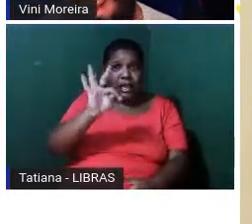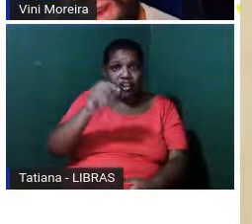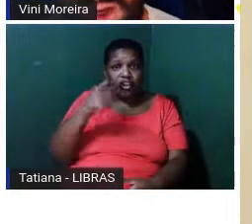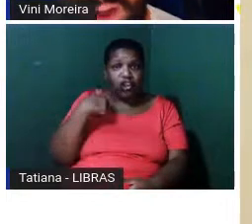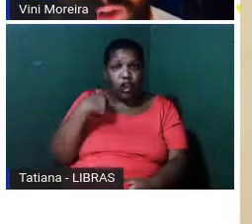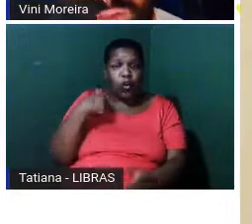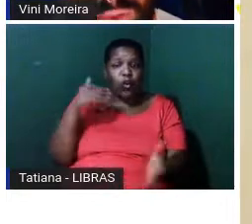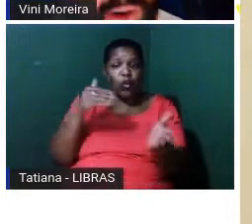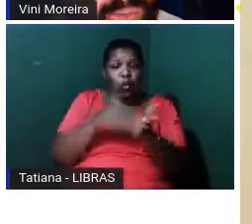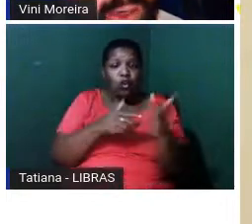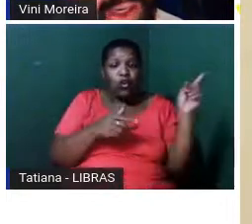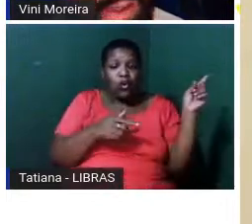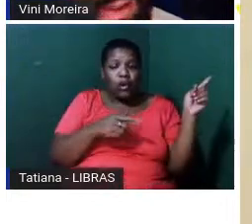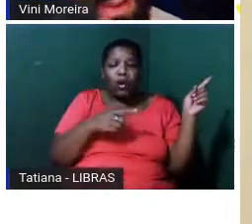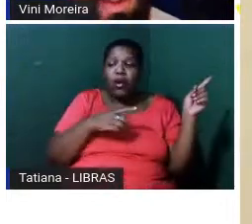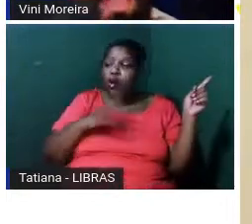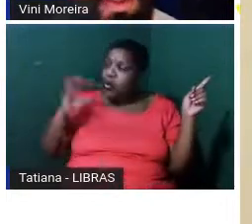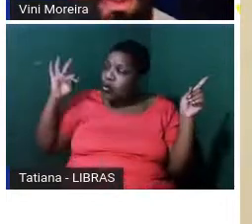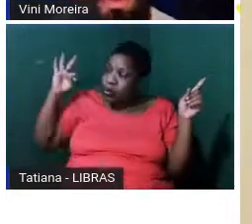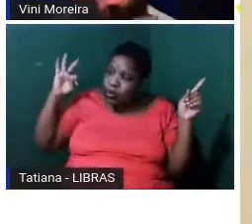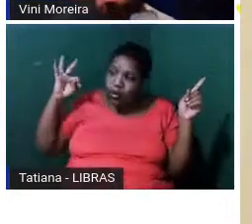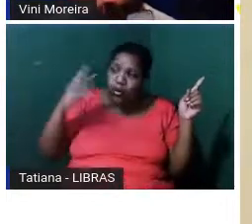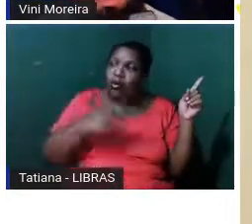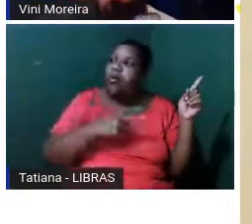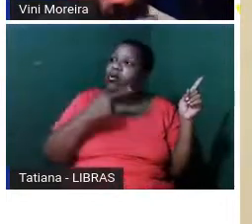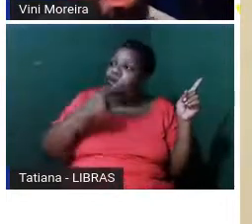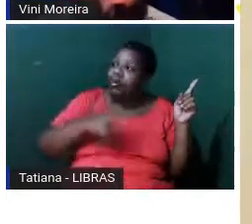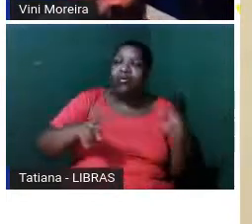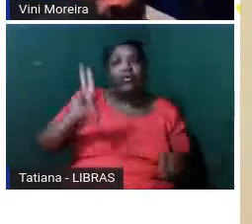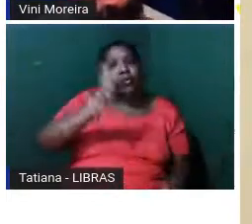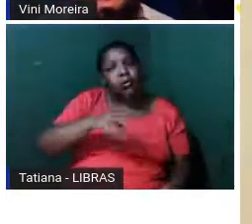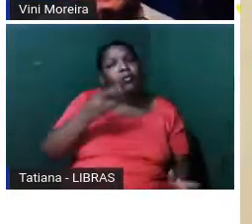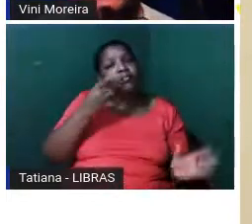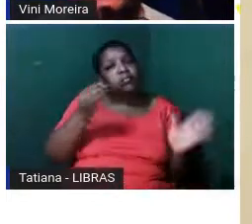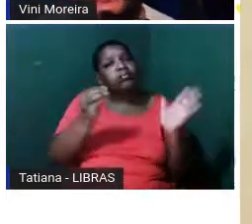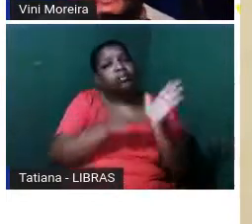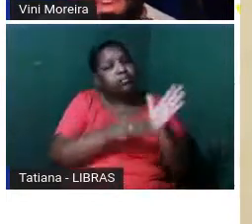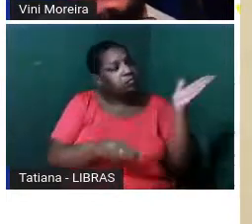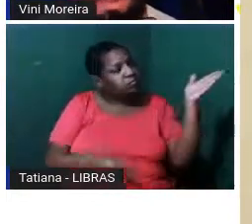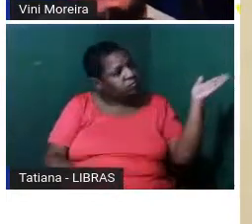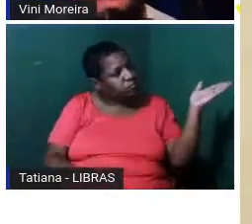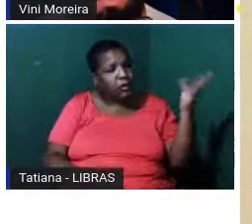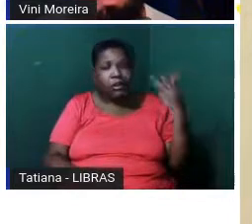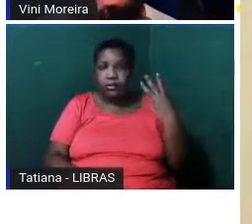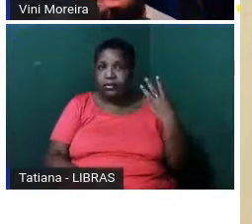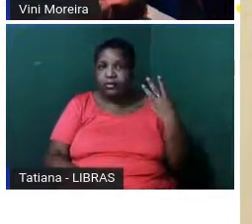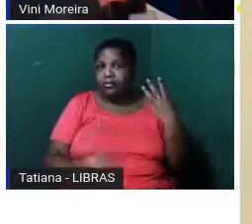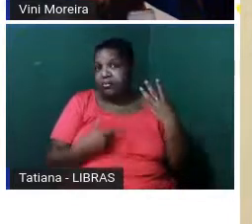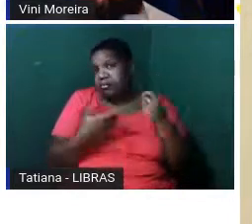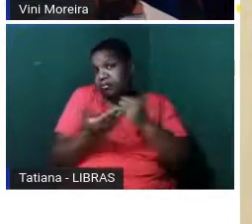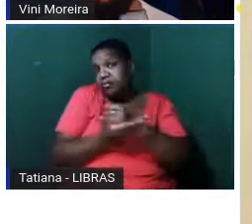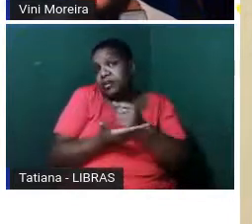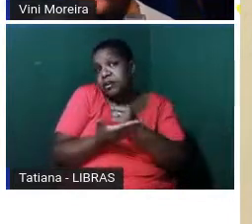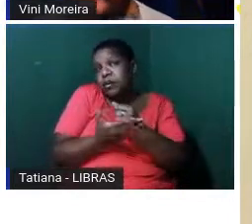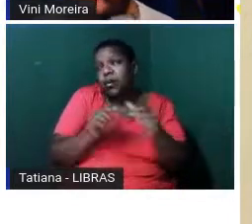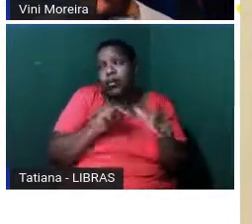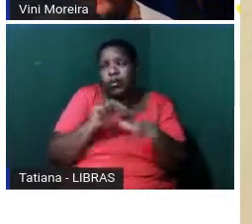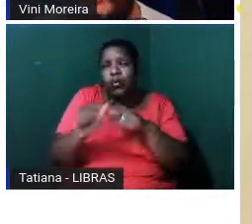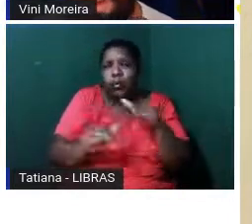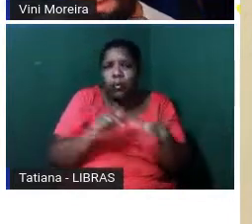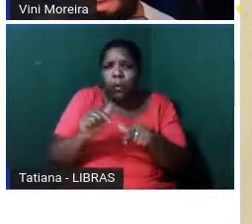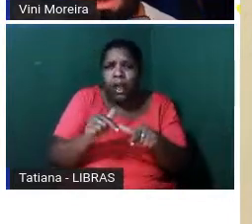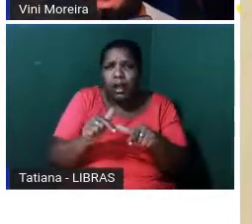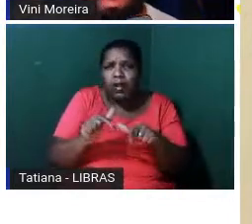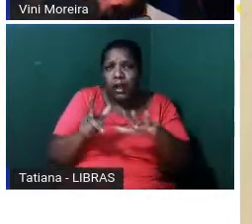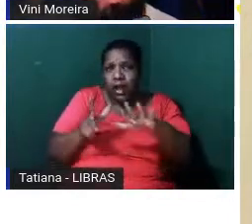à direita tudo que eu falei dá para ser aplicado nesses programas é basicamente nosso trabalho como